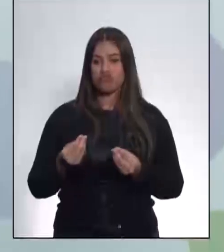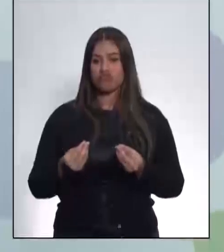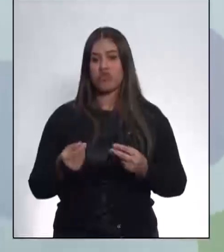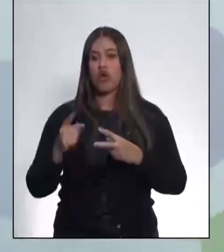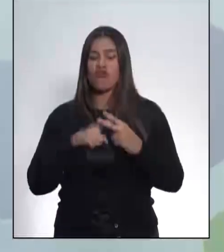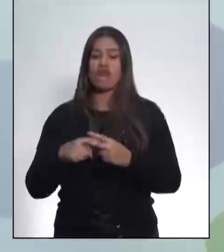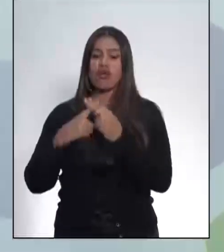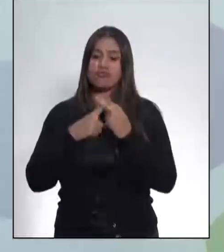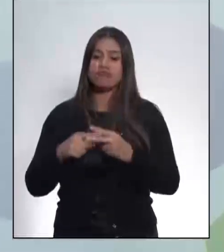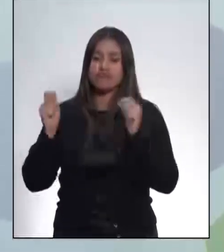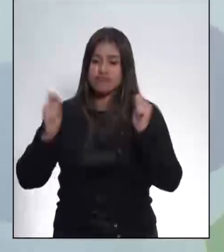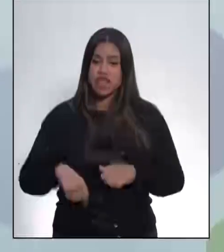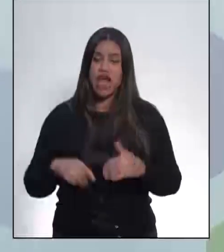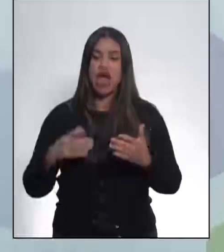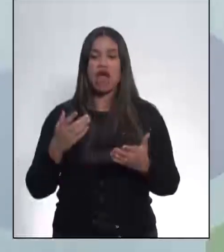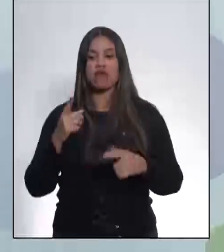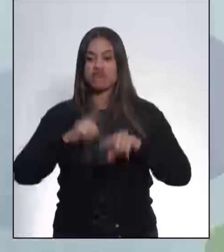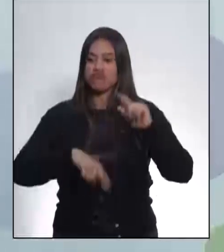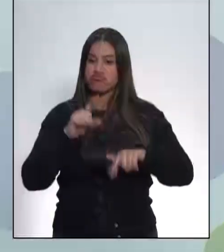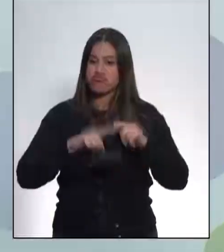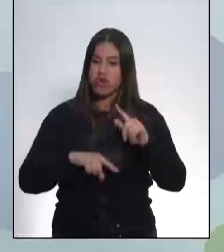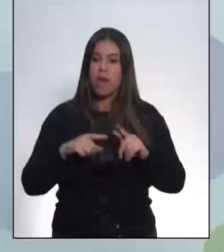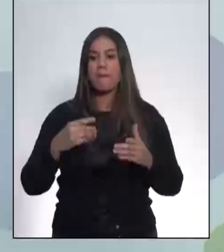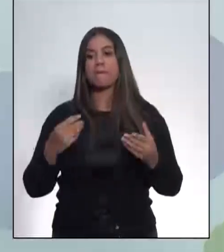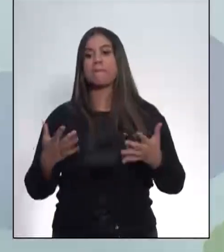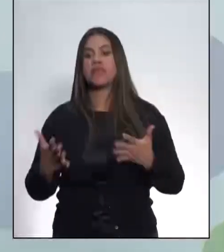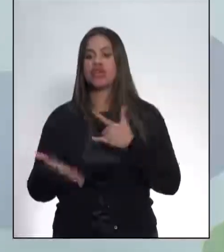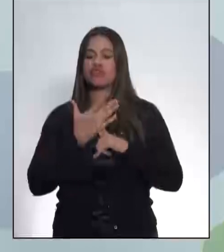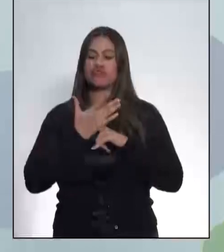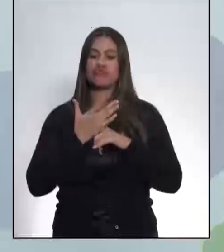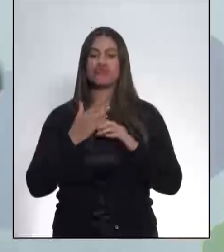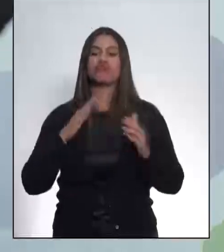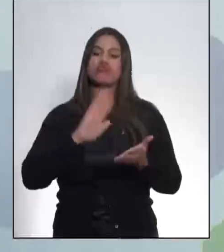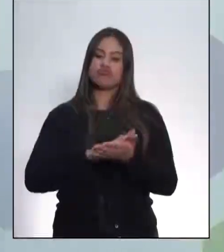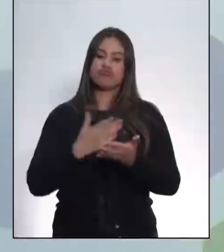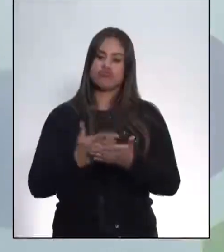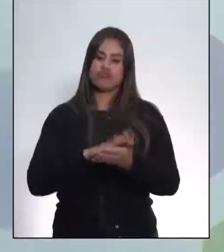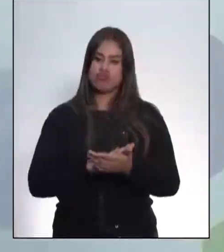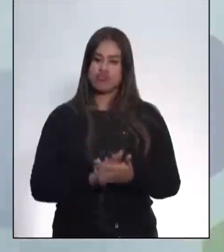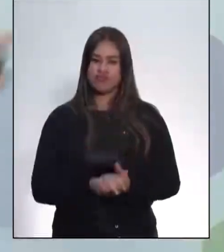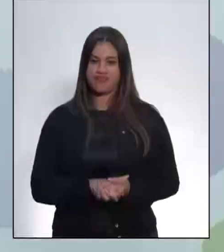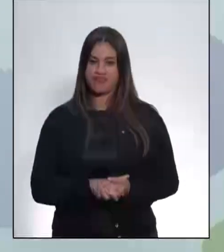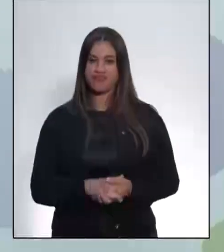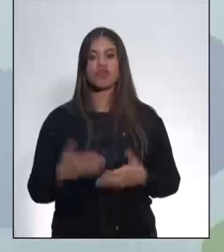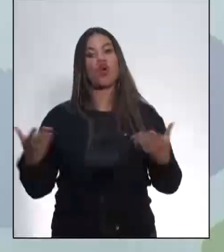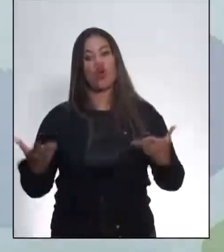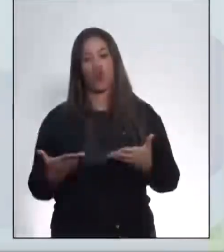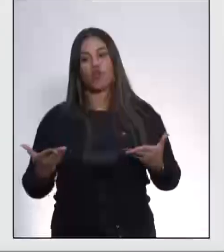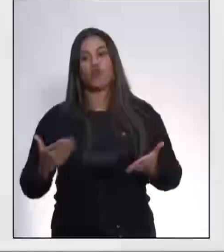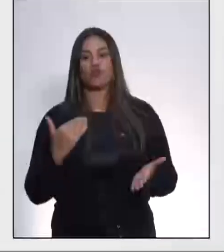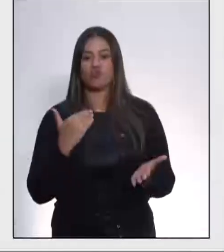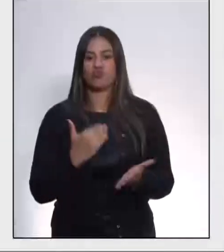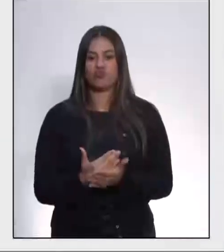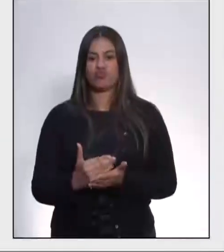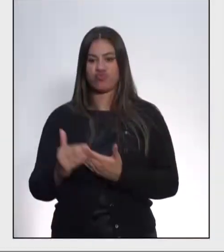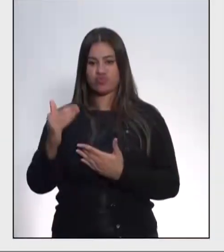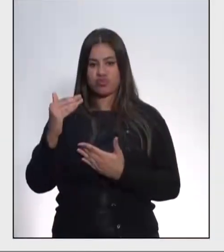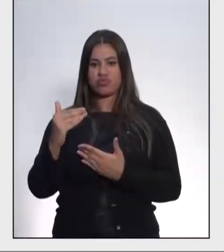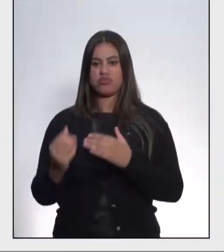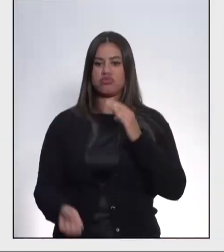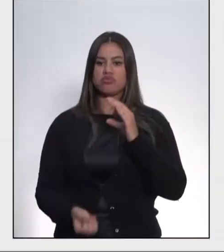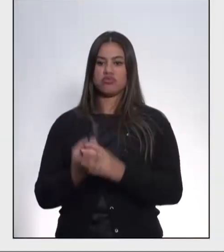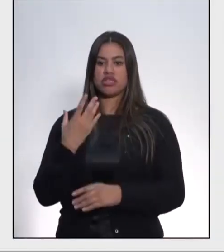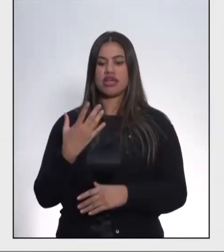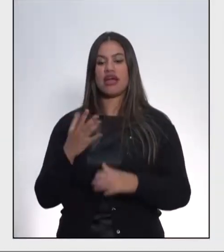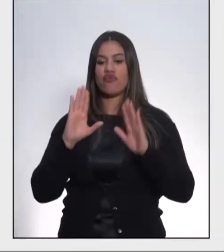que potencializam a minha capacidade de interpretação? Vamos de novo? Hoje é uma aula inicial, tá certo? Inaugural desse